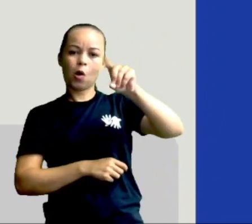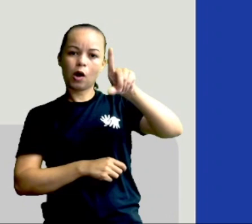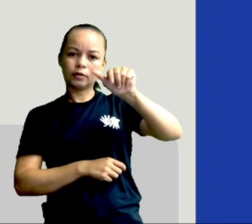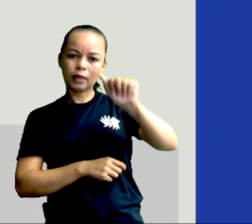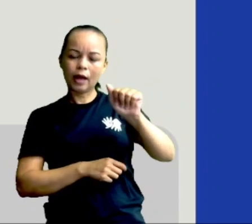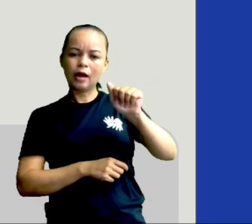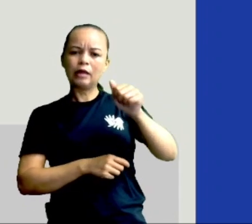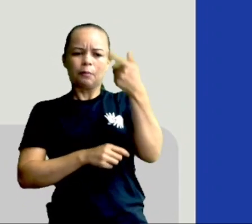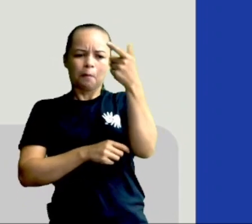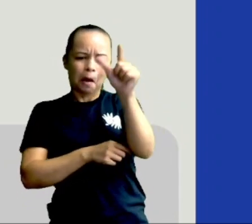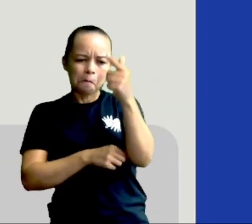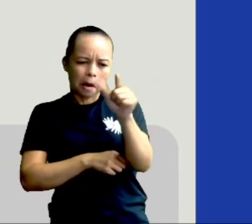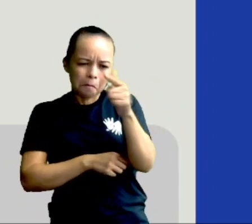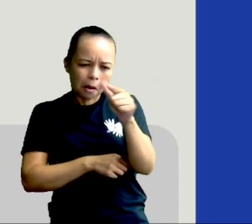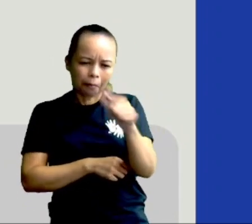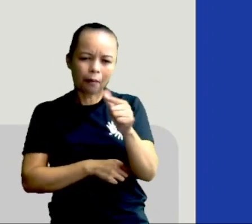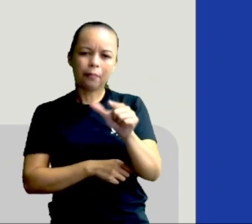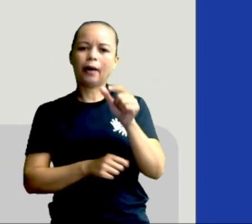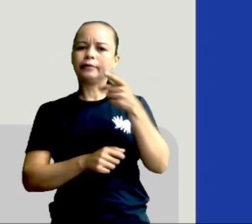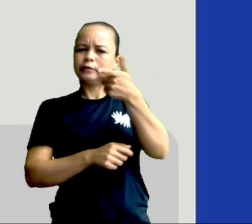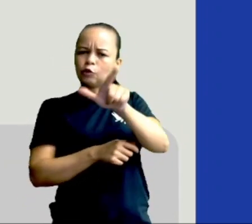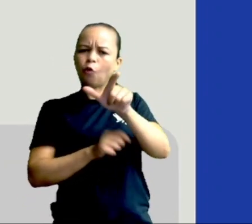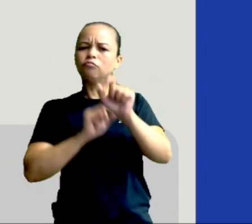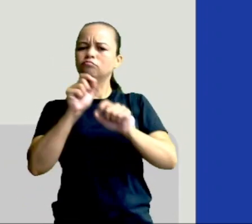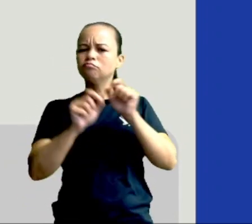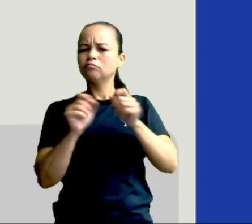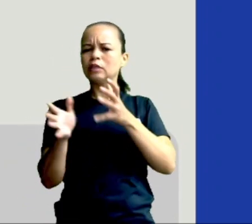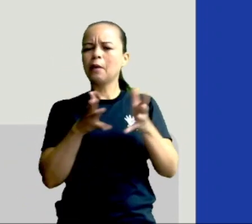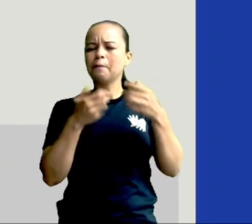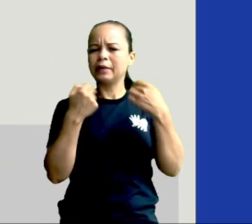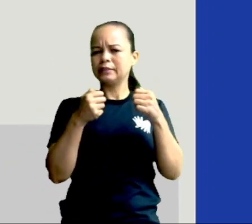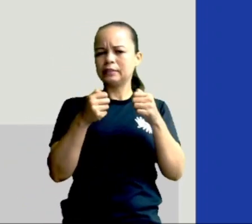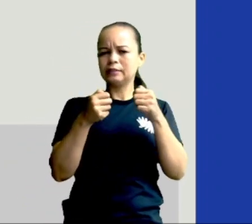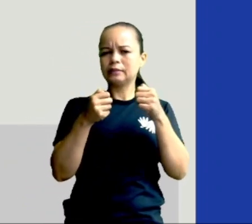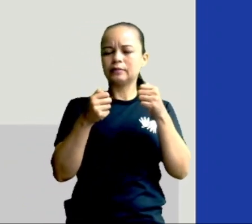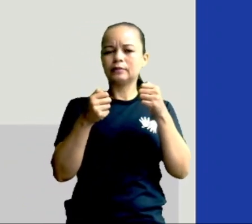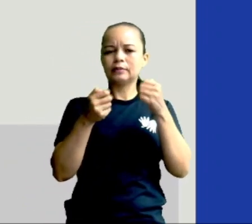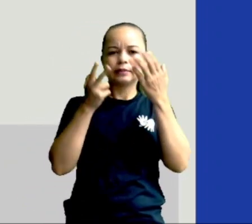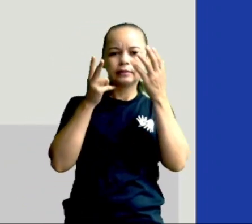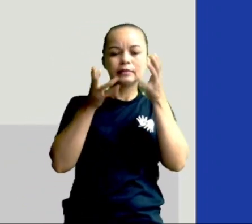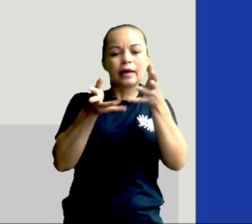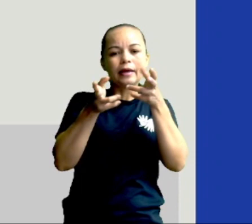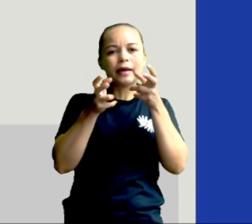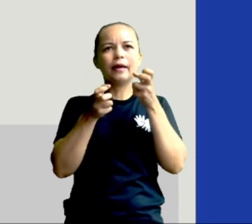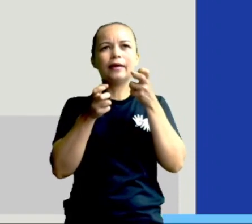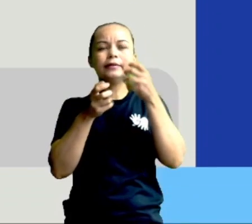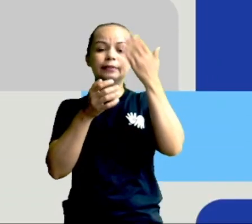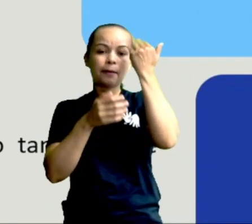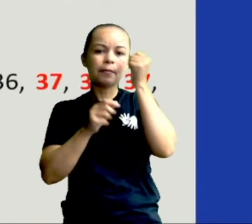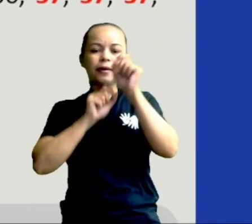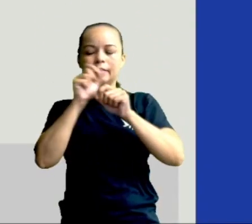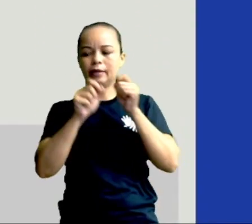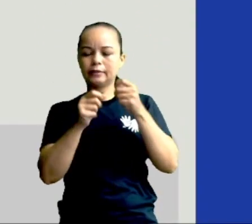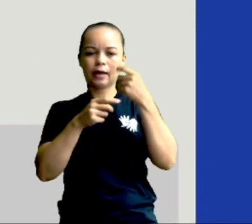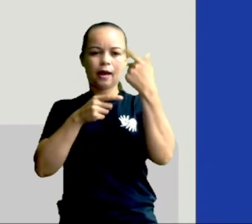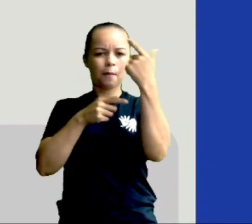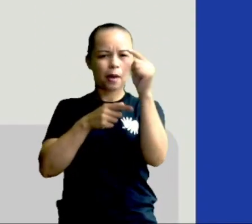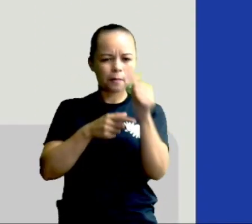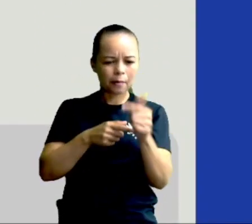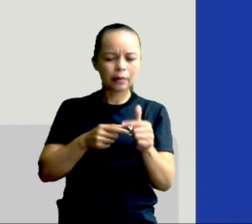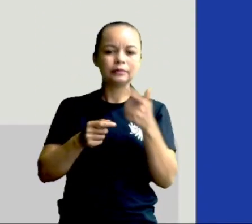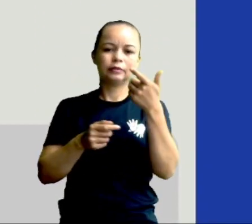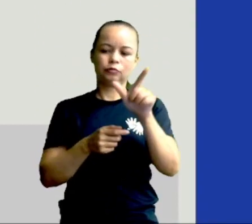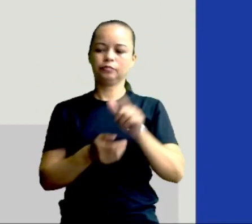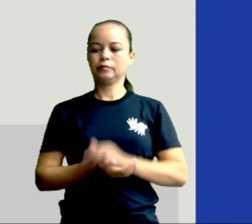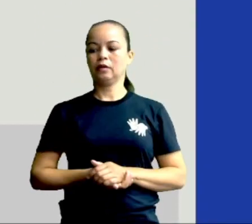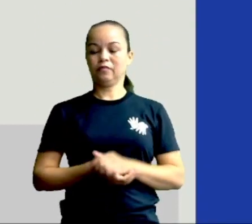repete num conjunto de dados, então eu preciso saber dentro desse conjunto de dados essa repetição. Então presta bem